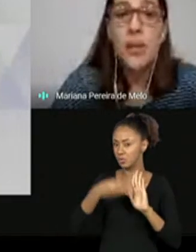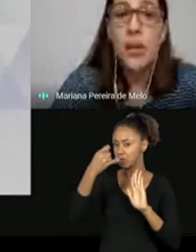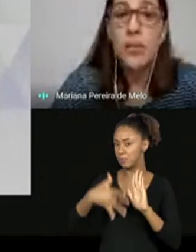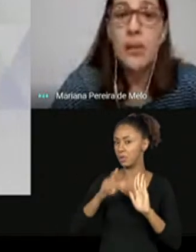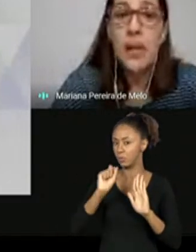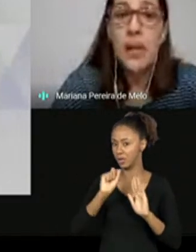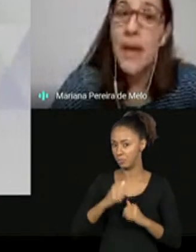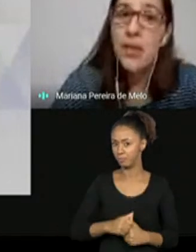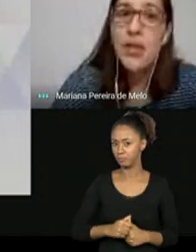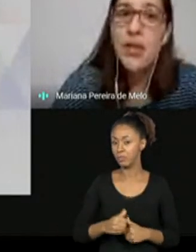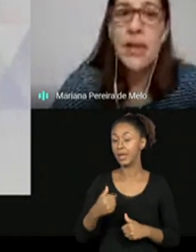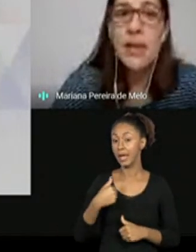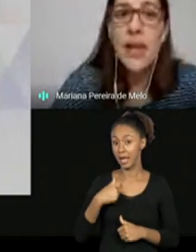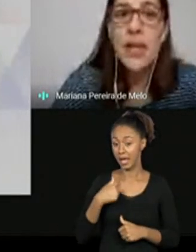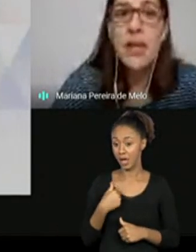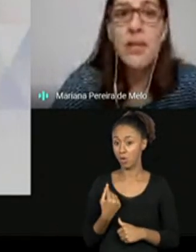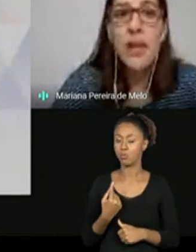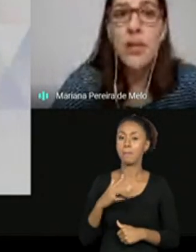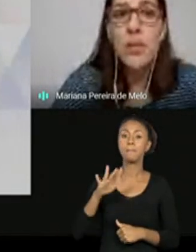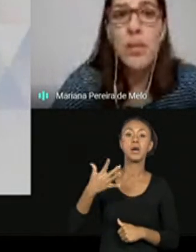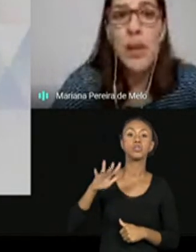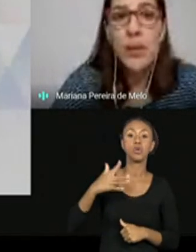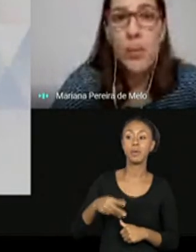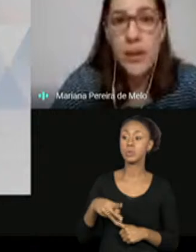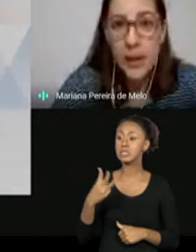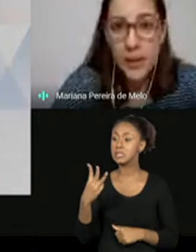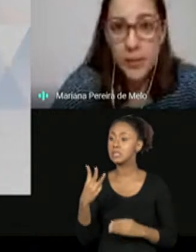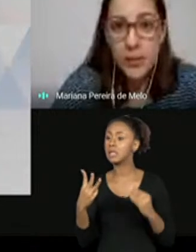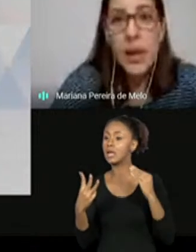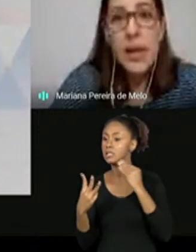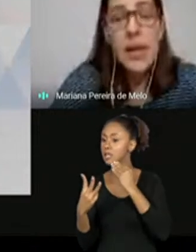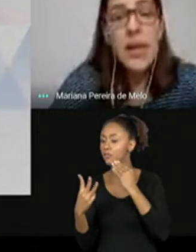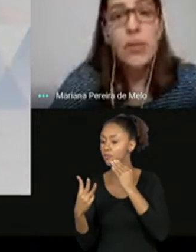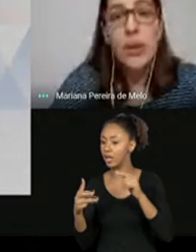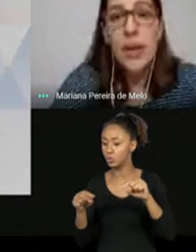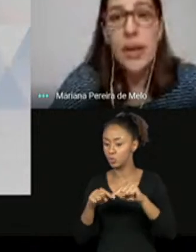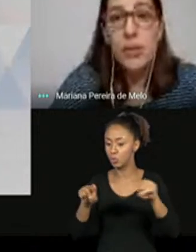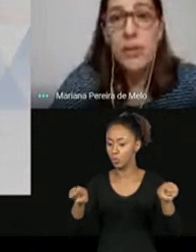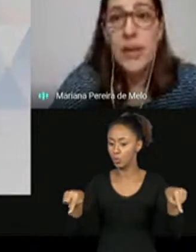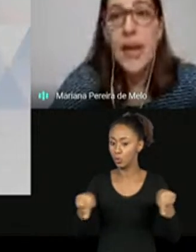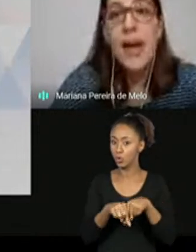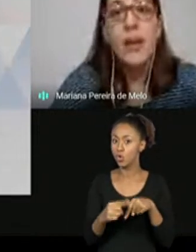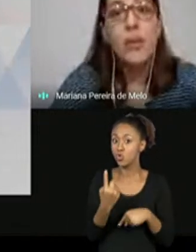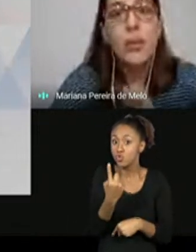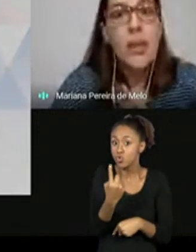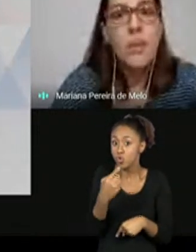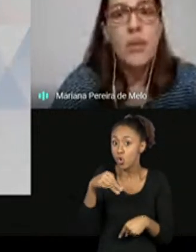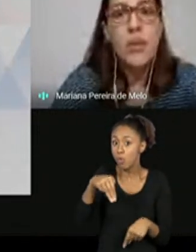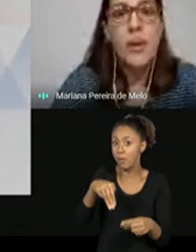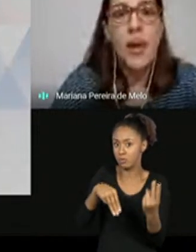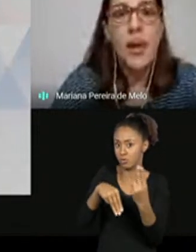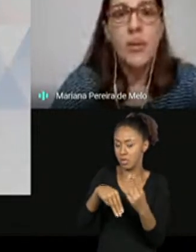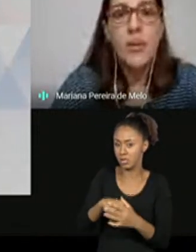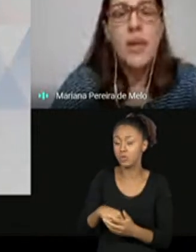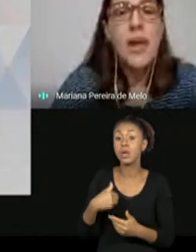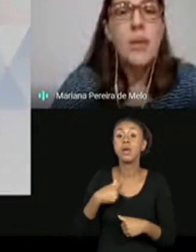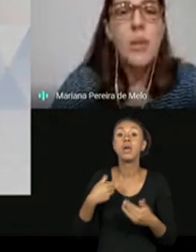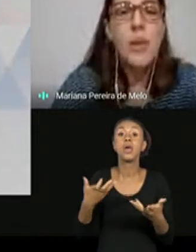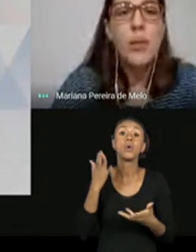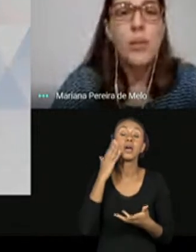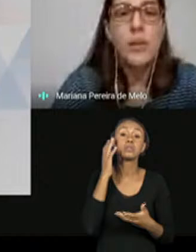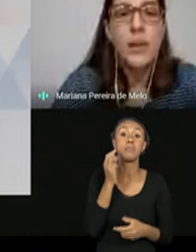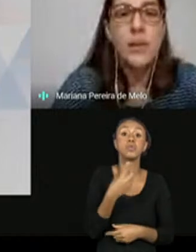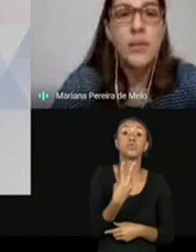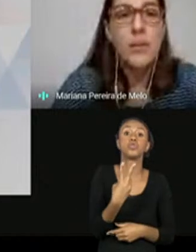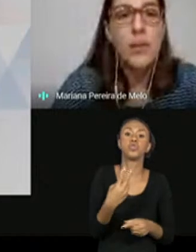falou que eu tenho, em média, né, 3 defeitos por metro quadrado. E eu estou querendo avaliar 2 metros